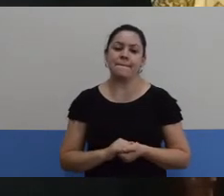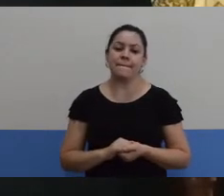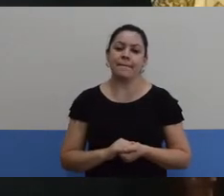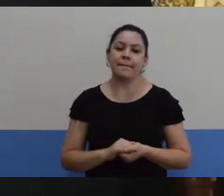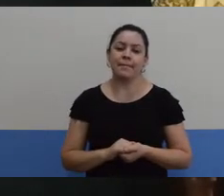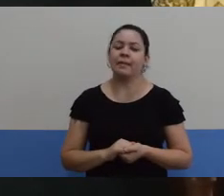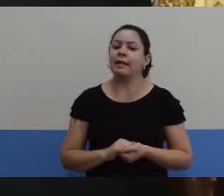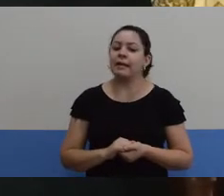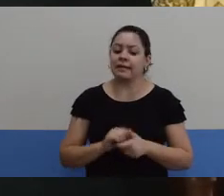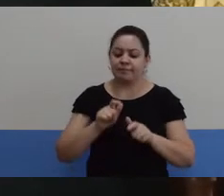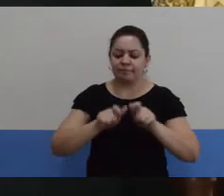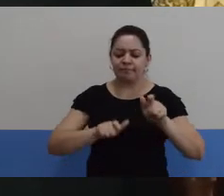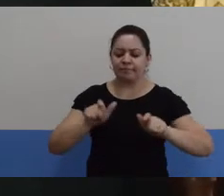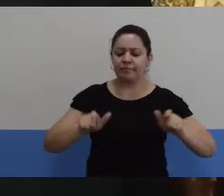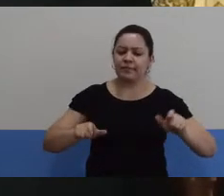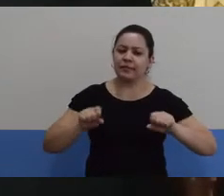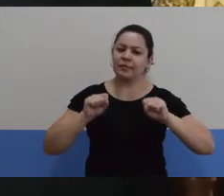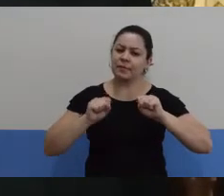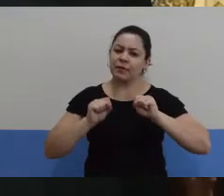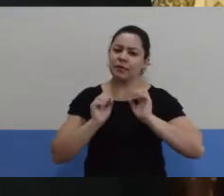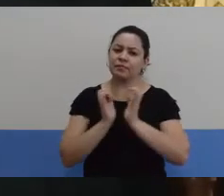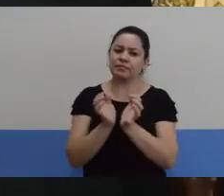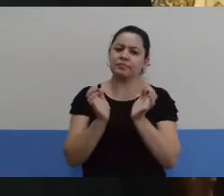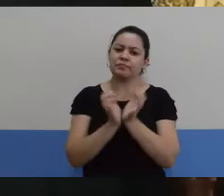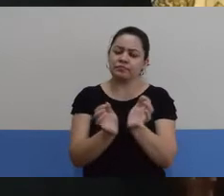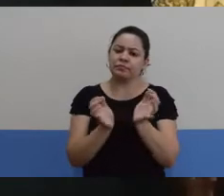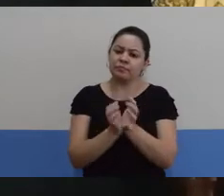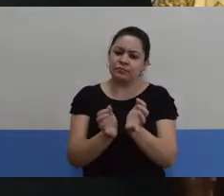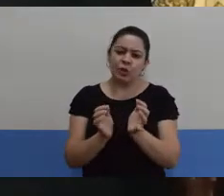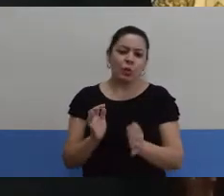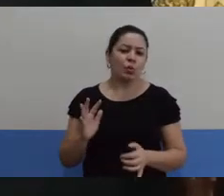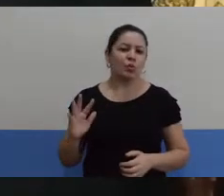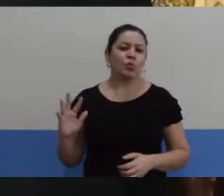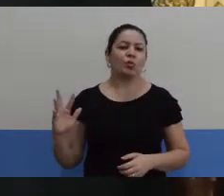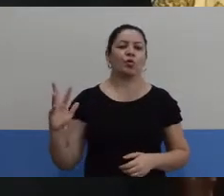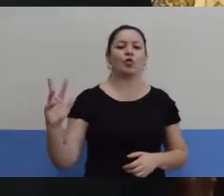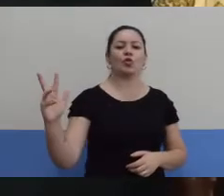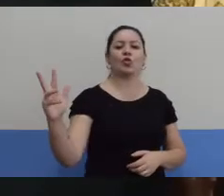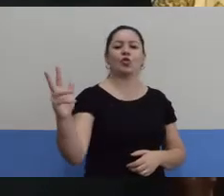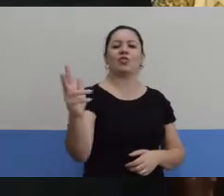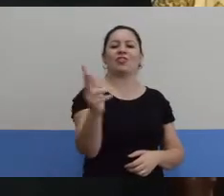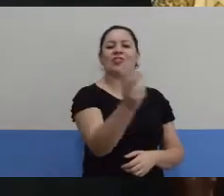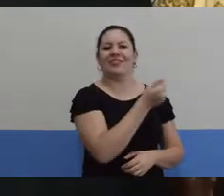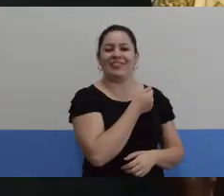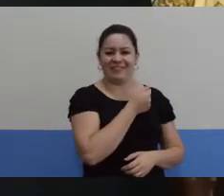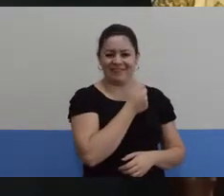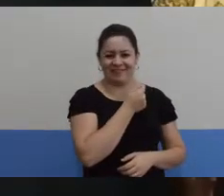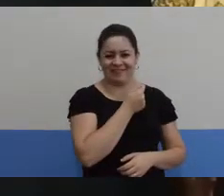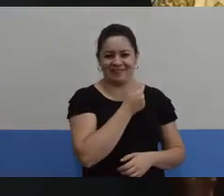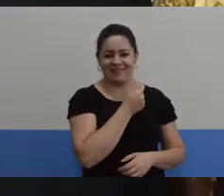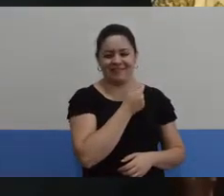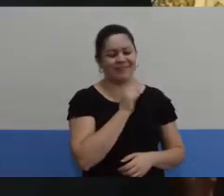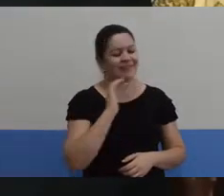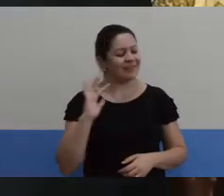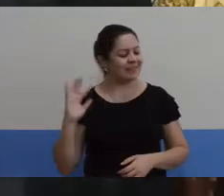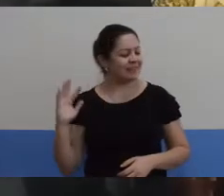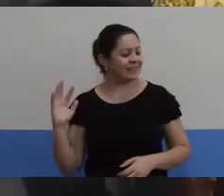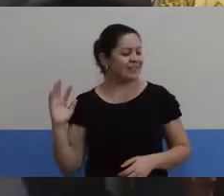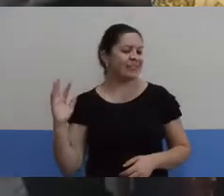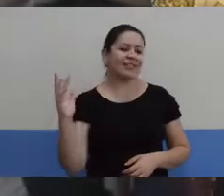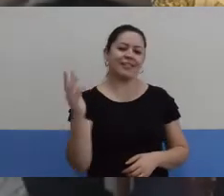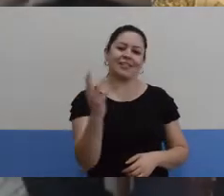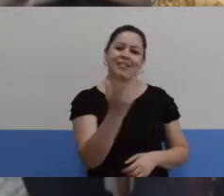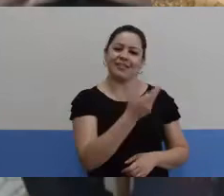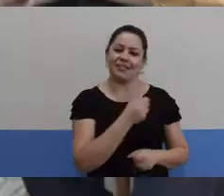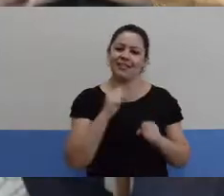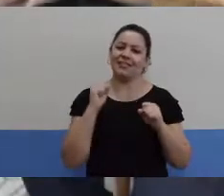pode participar deste processo? Todos. Todos podem participar. É claro,